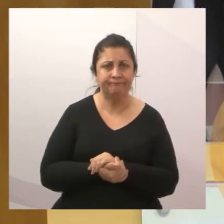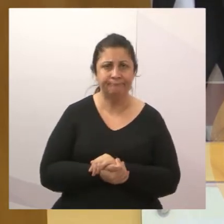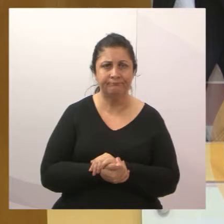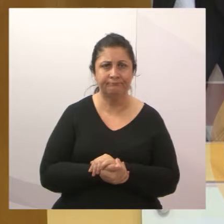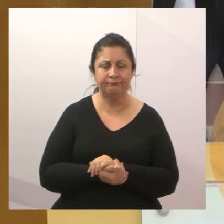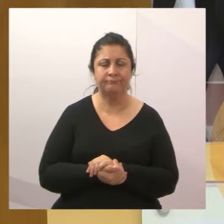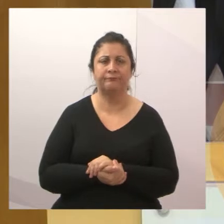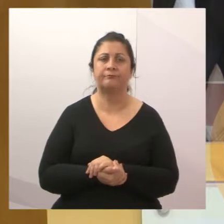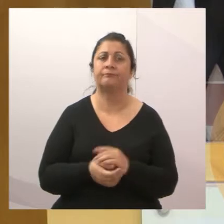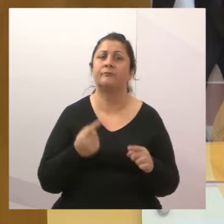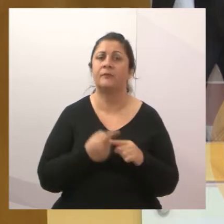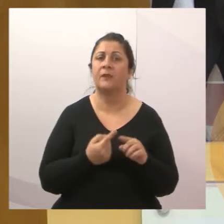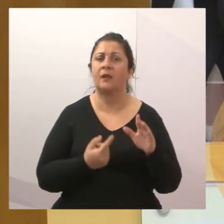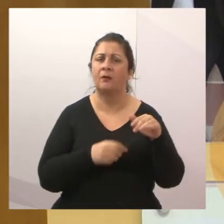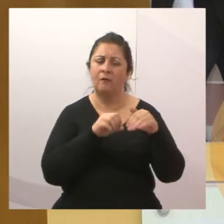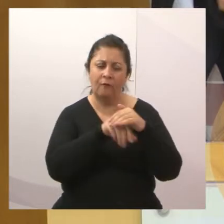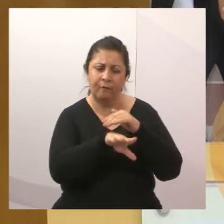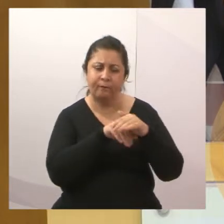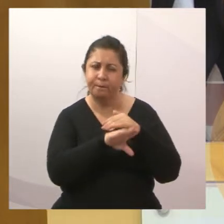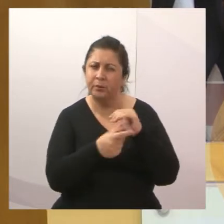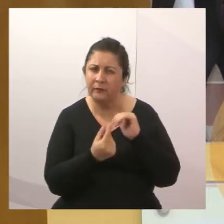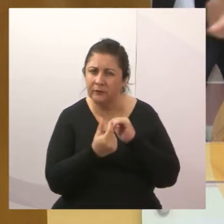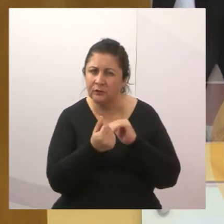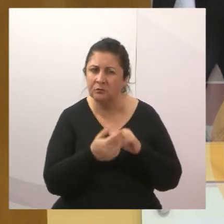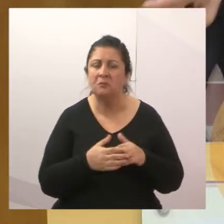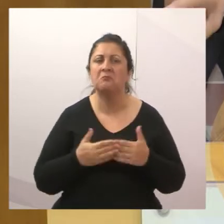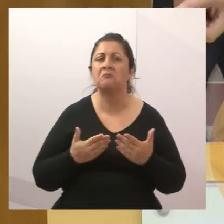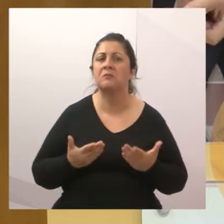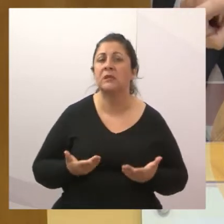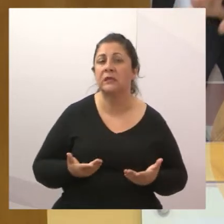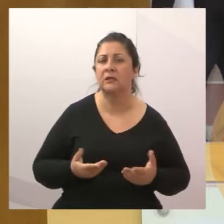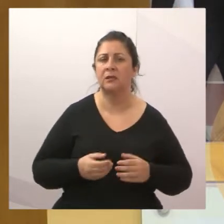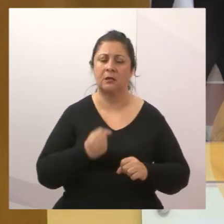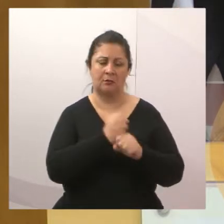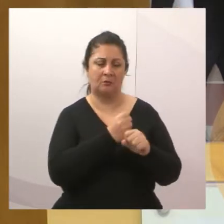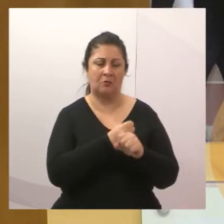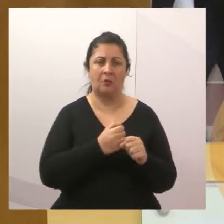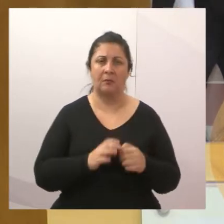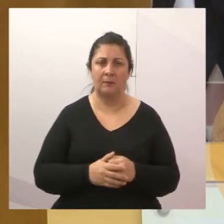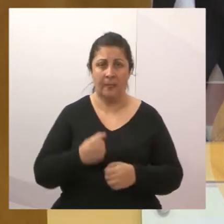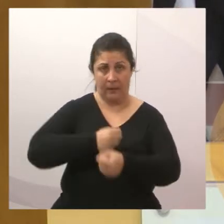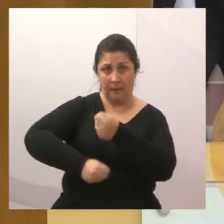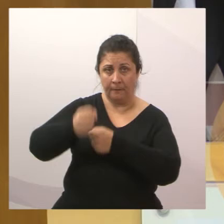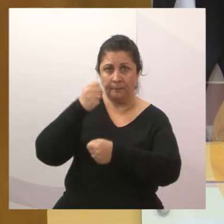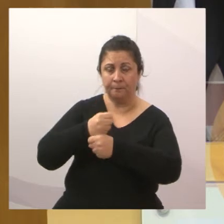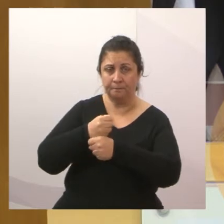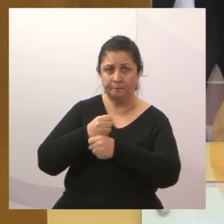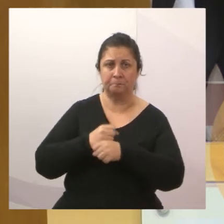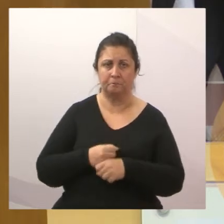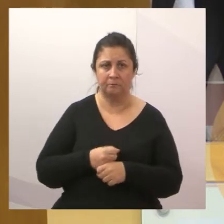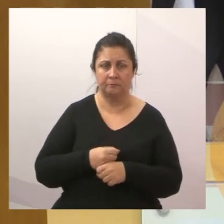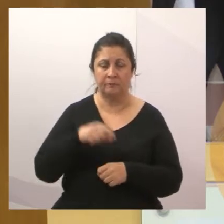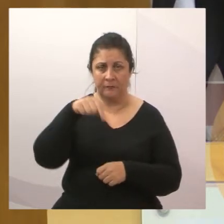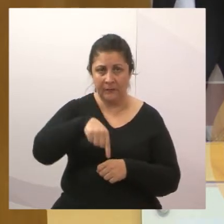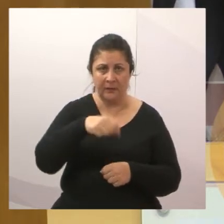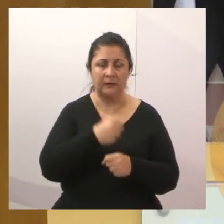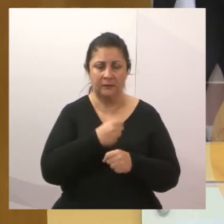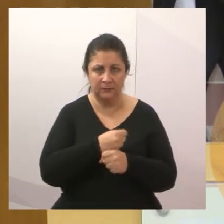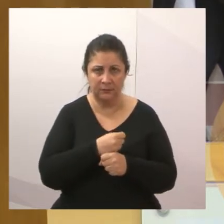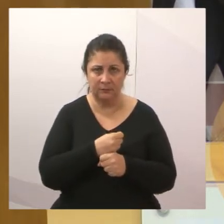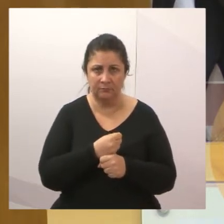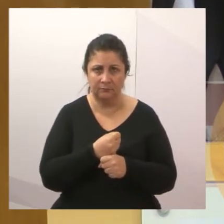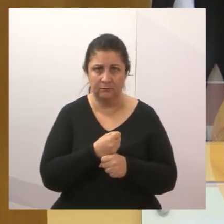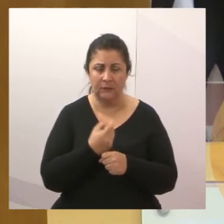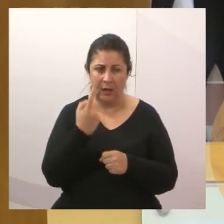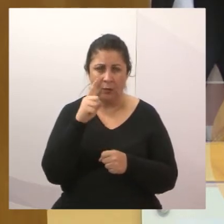que os investimentos de capital, que são esses investimentos em obras, no ano passado, que nesse ano, no último